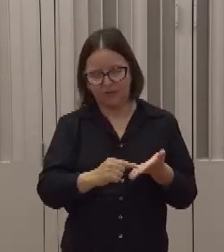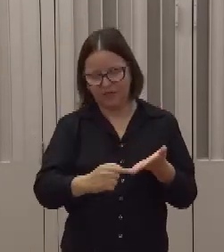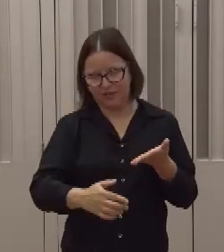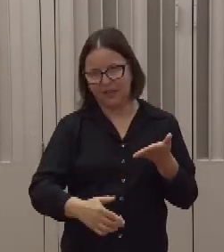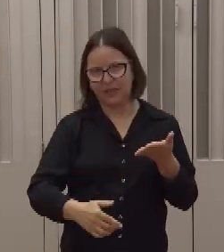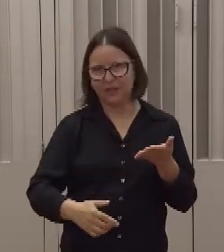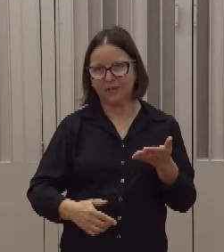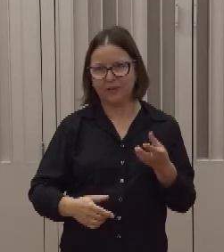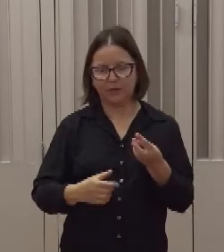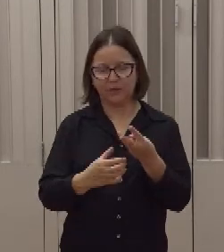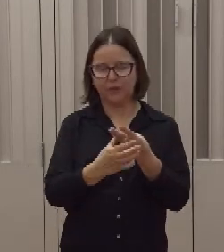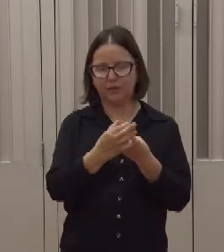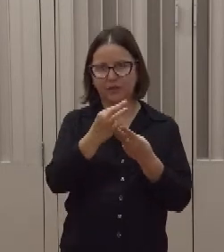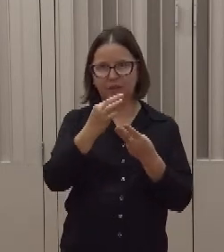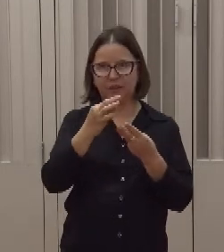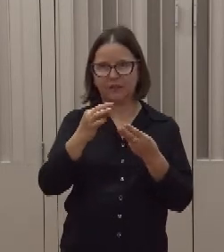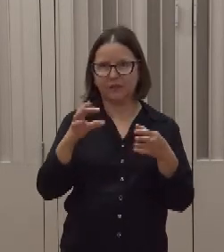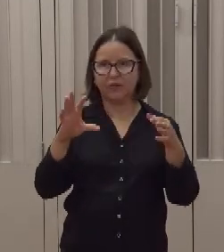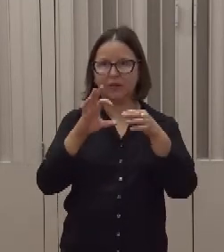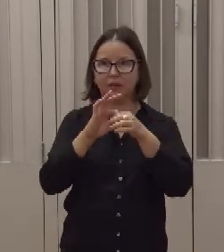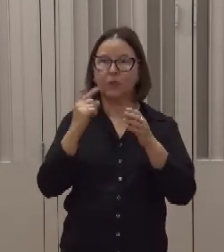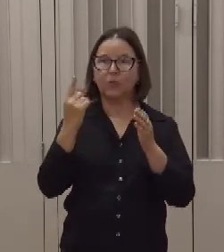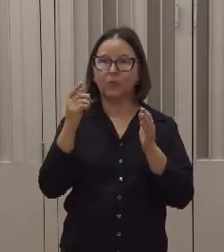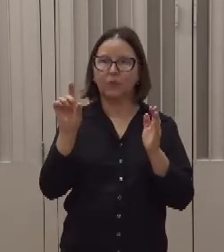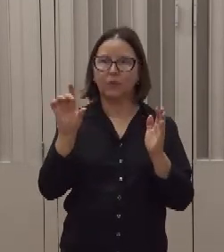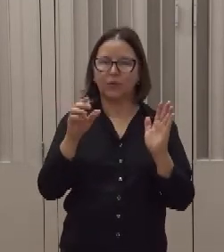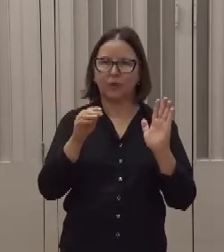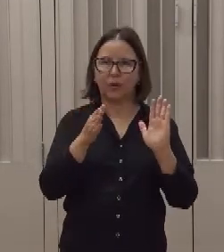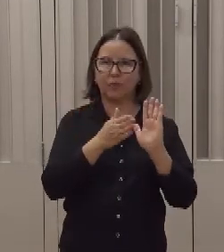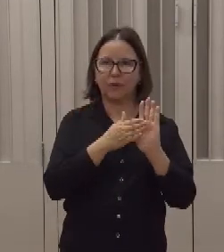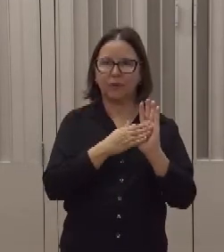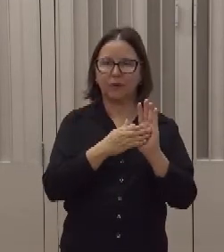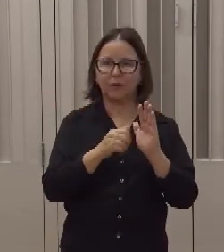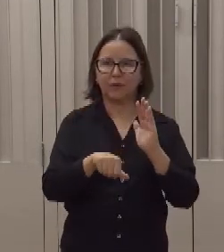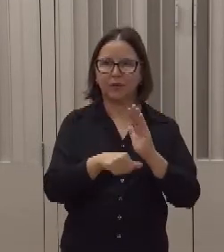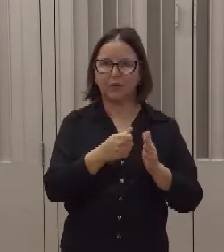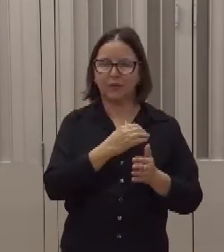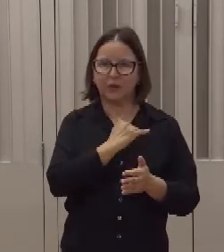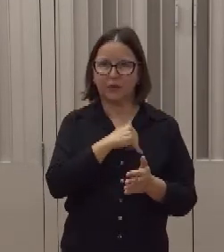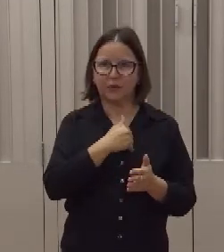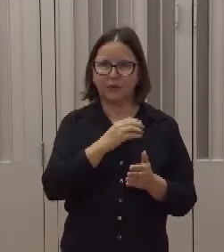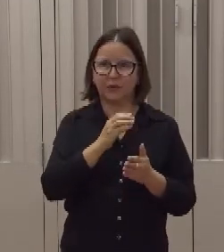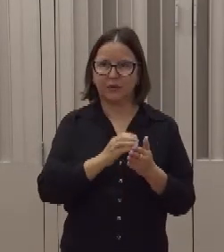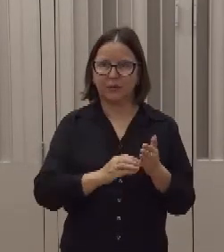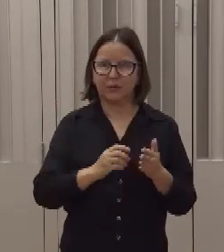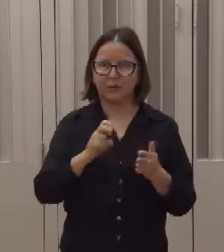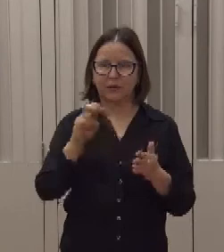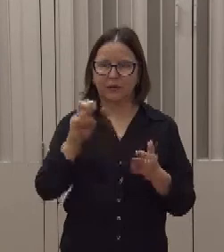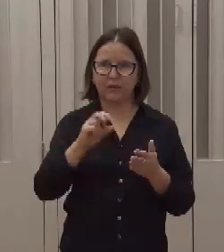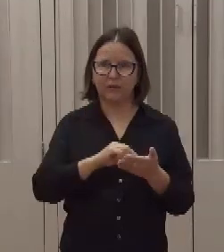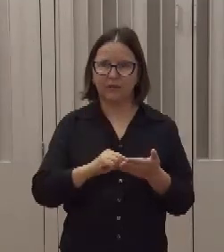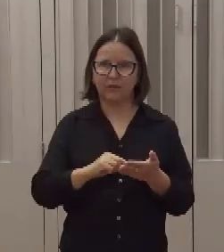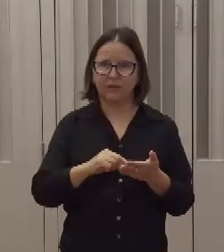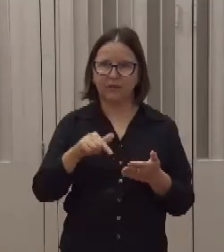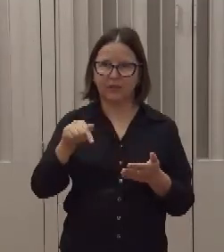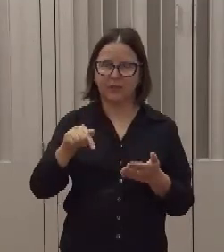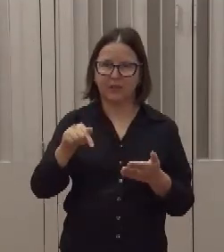E os três são unânimes num só propósito. 1 João 5, 7 e 8.